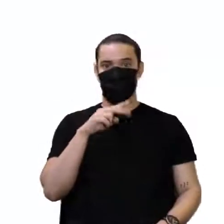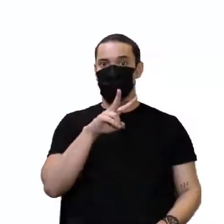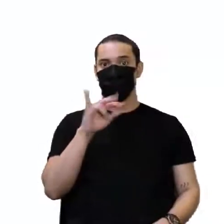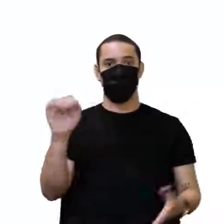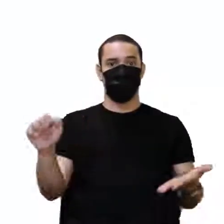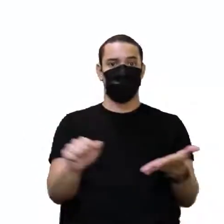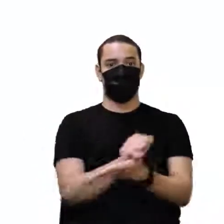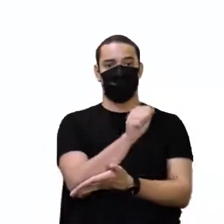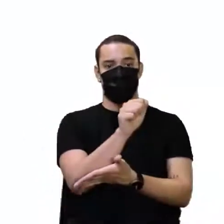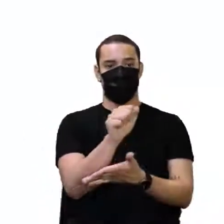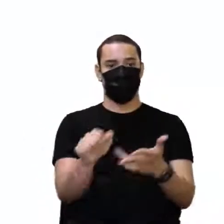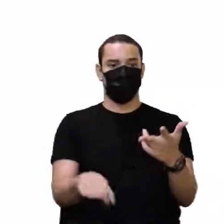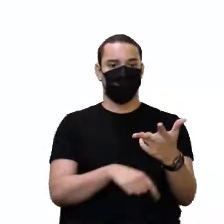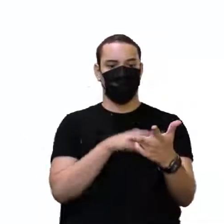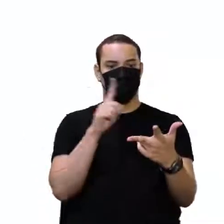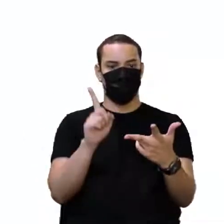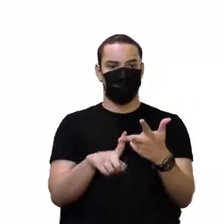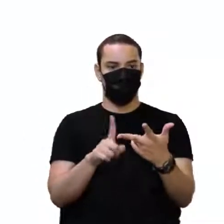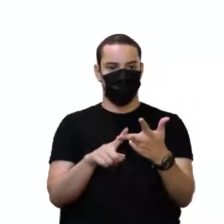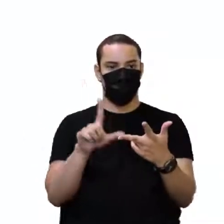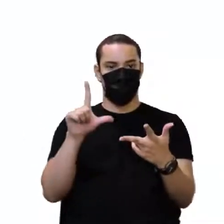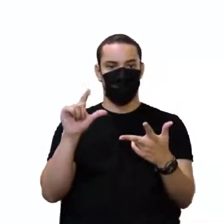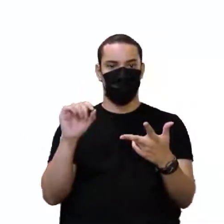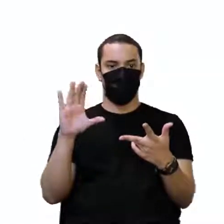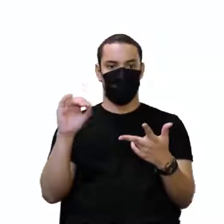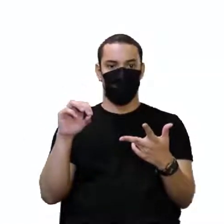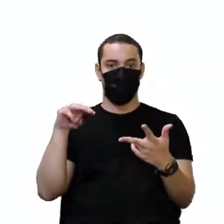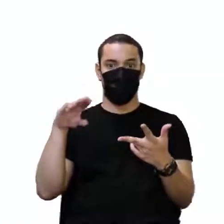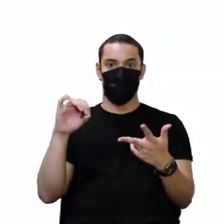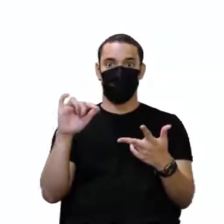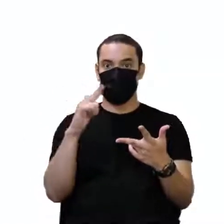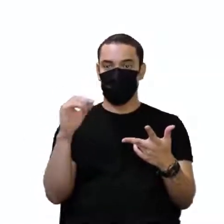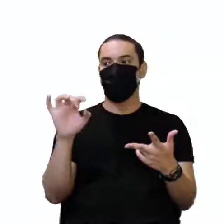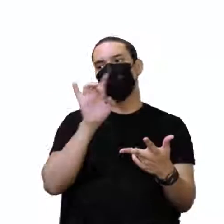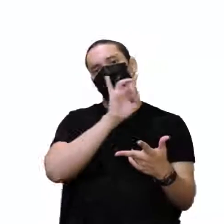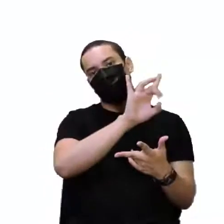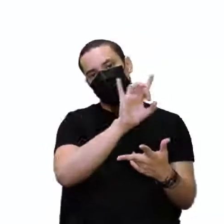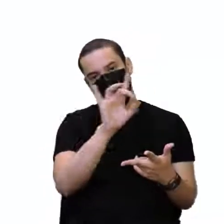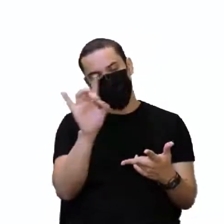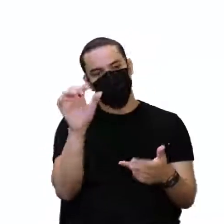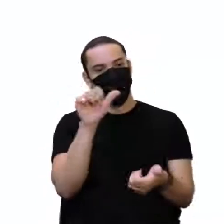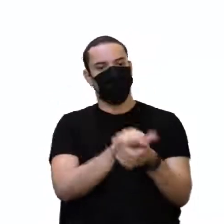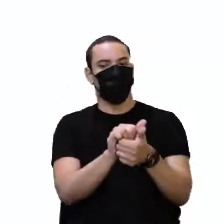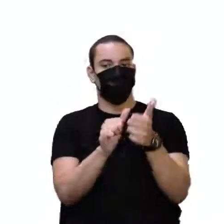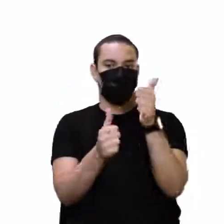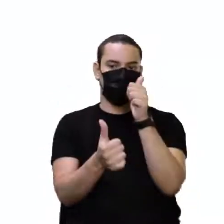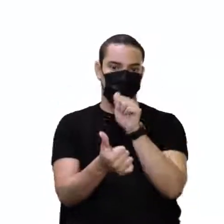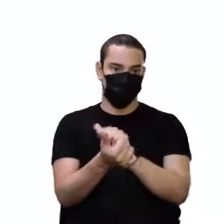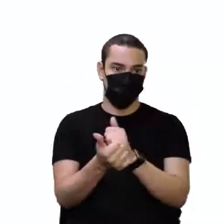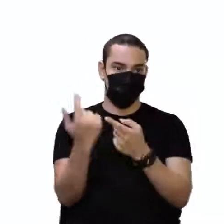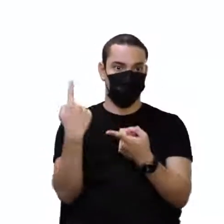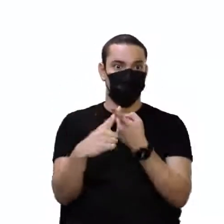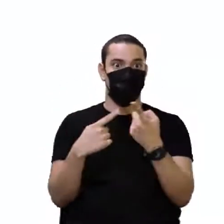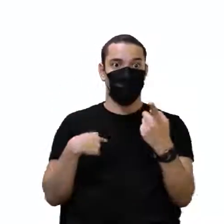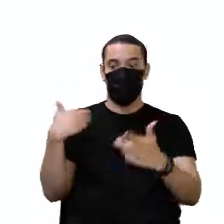natural. Locomoção. Aí, para cada organismo, você vai ter um processo de